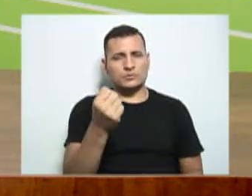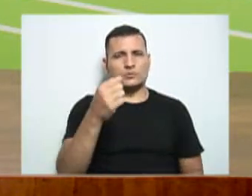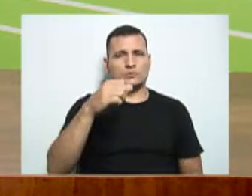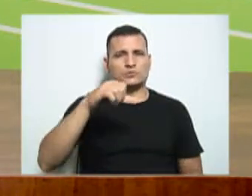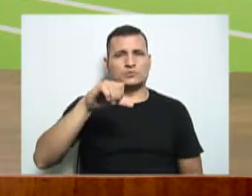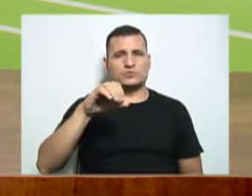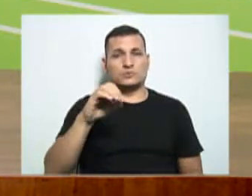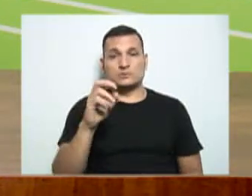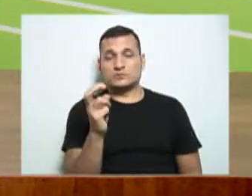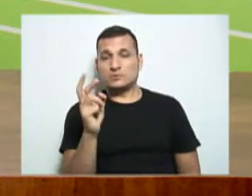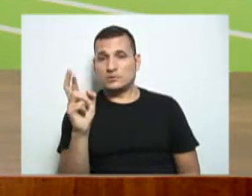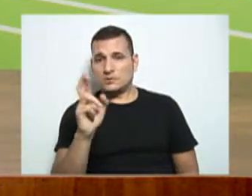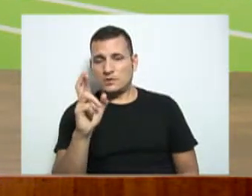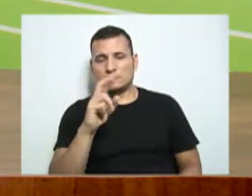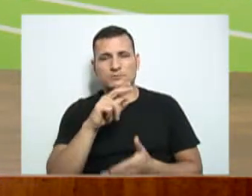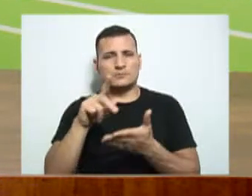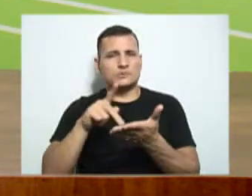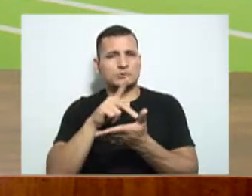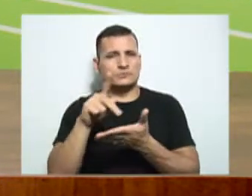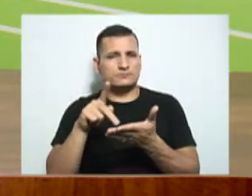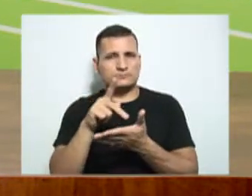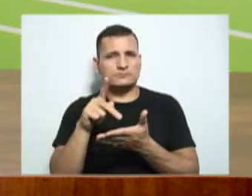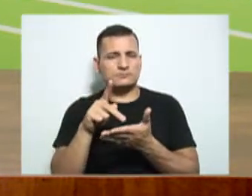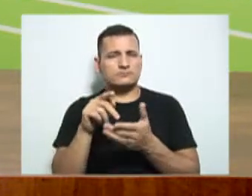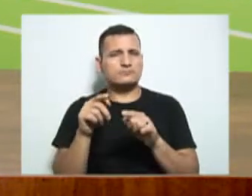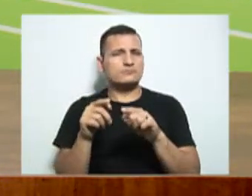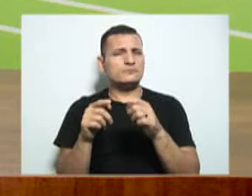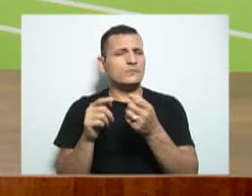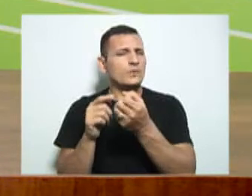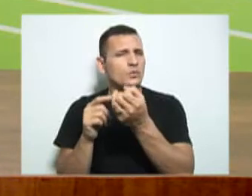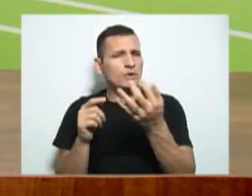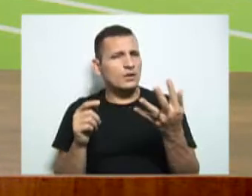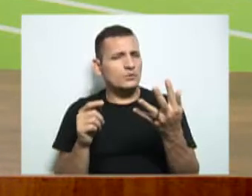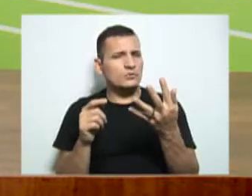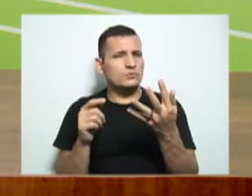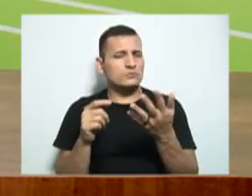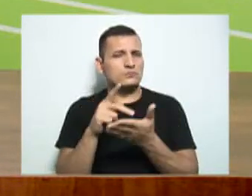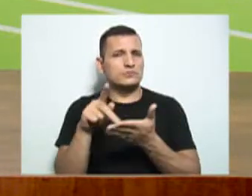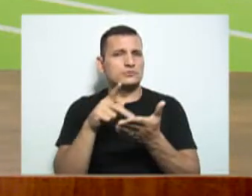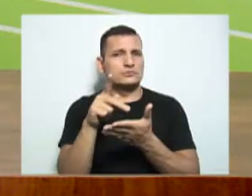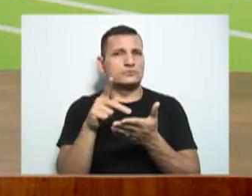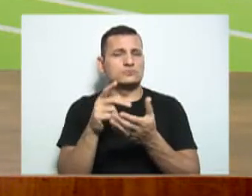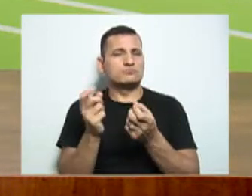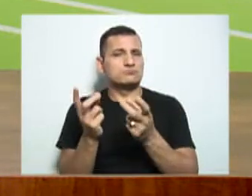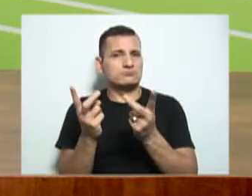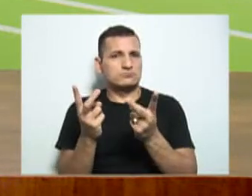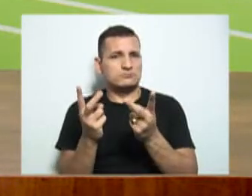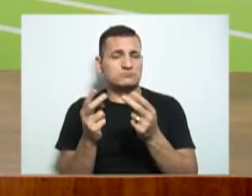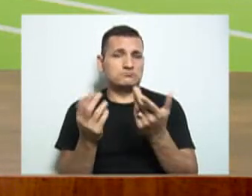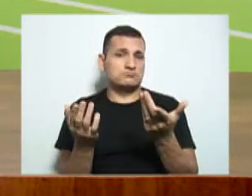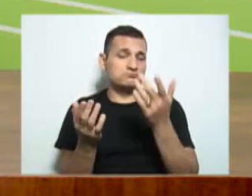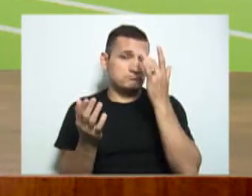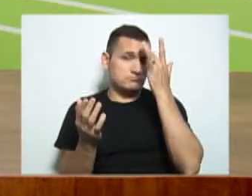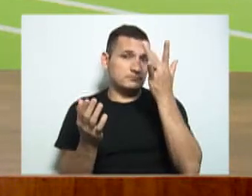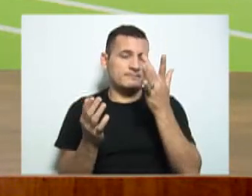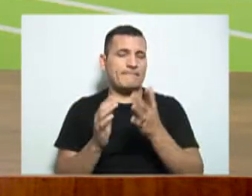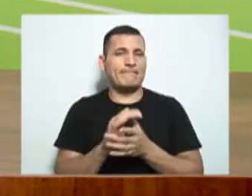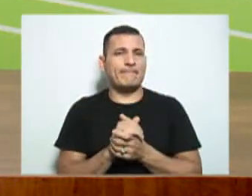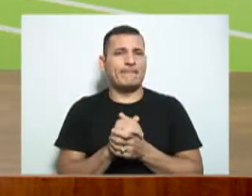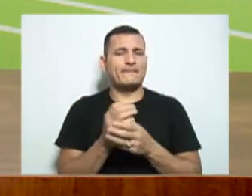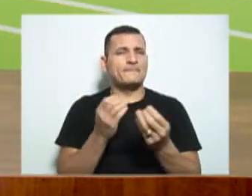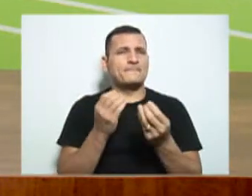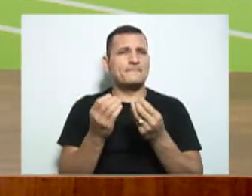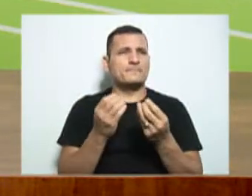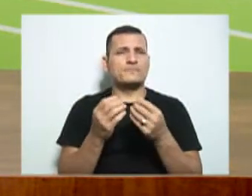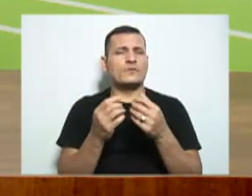8.905 de pudins. Ah, professora, mas isso são quantos pudins? Quantos pudins eu tenho que vender? Bom, fica fácil. Como que eu faço isso?